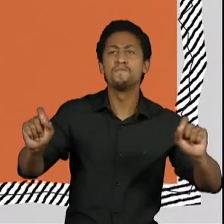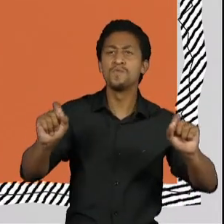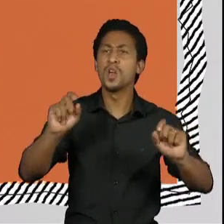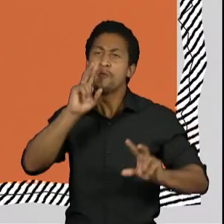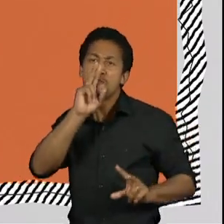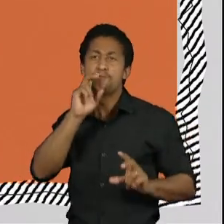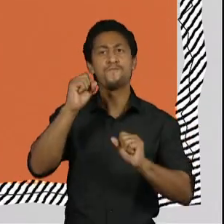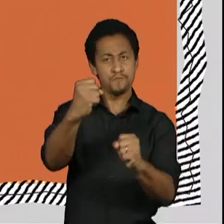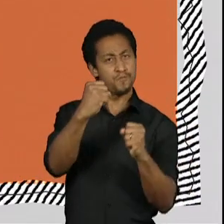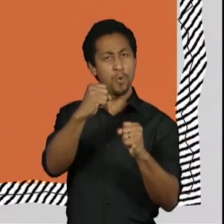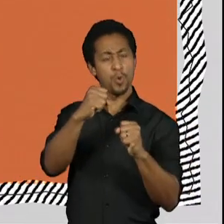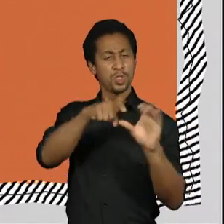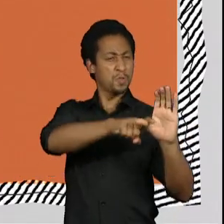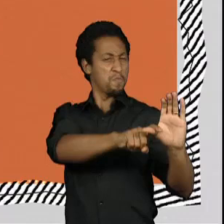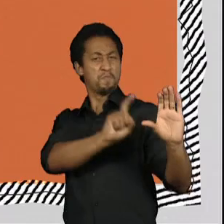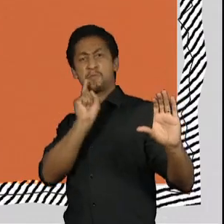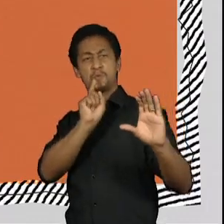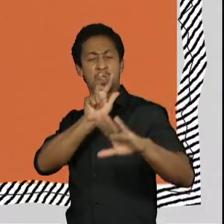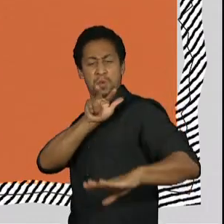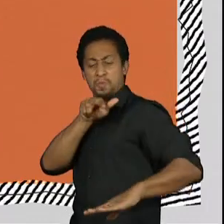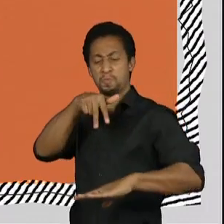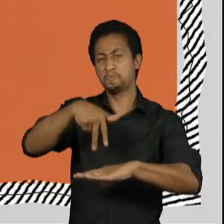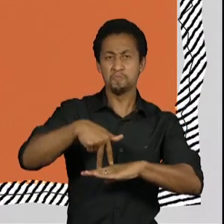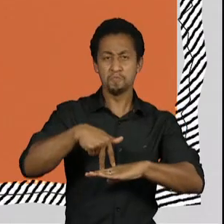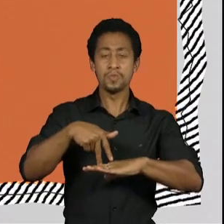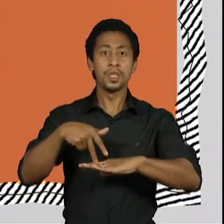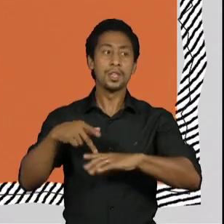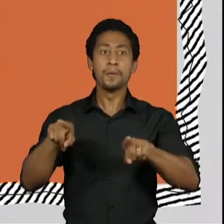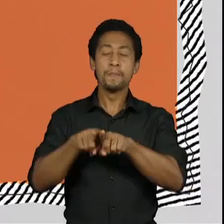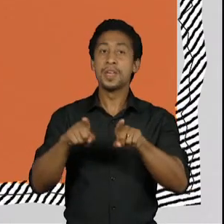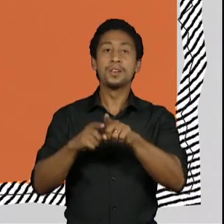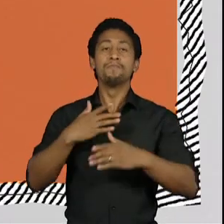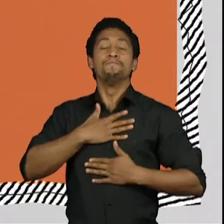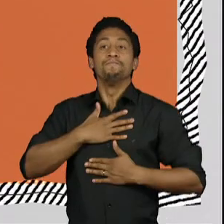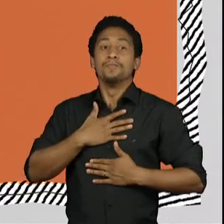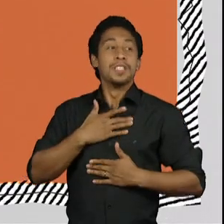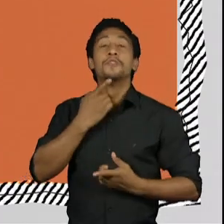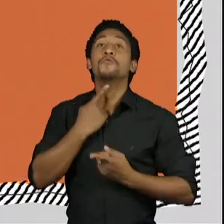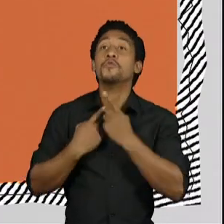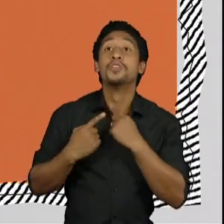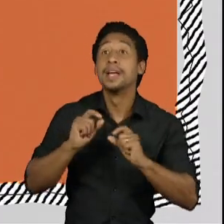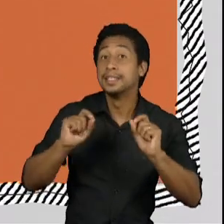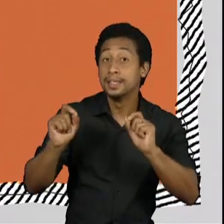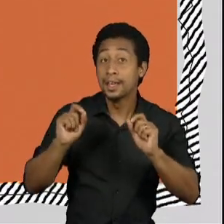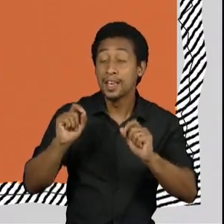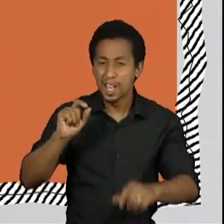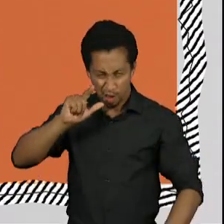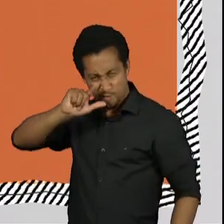forte, independente, que é ambiciosa, a bruxa.